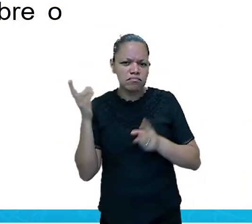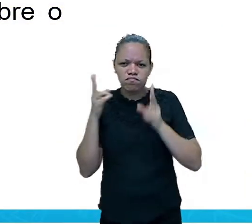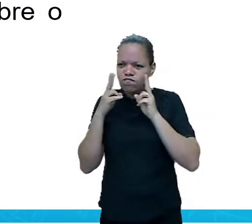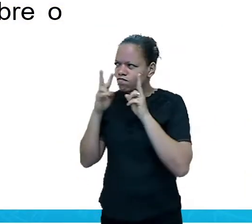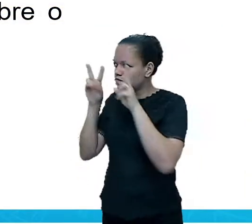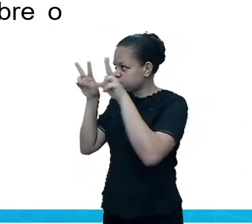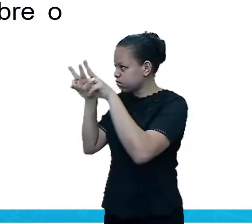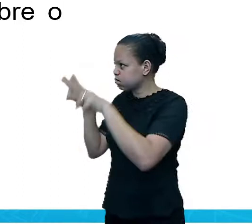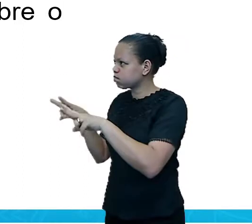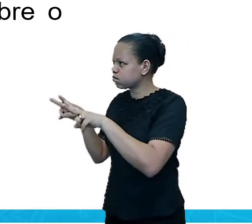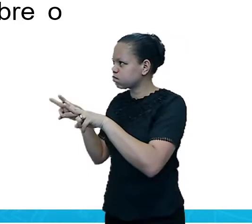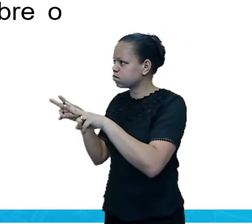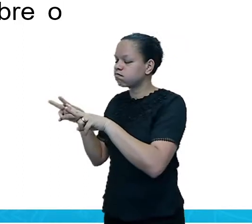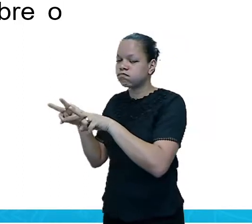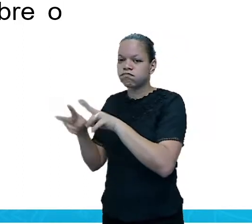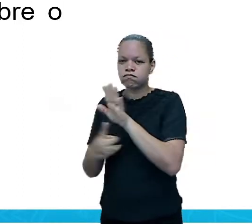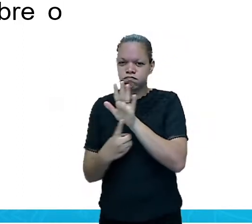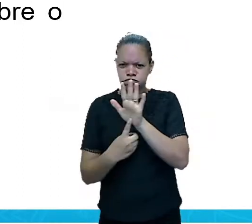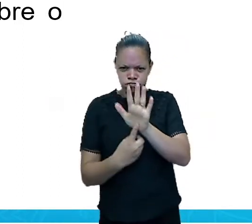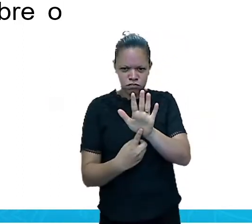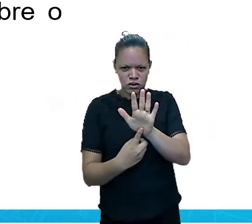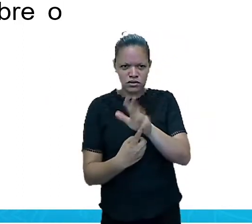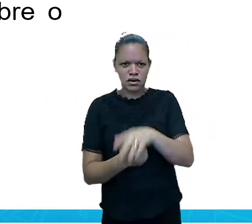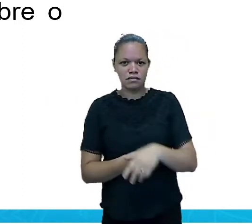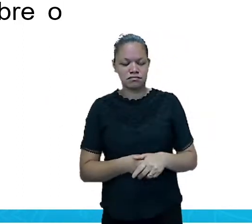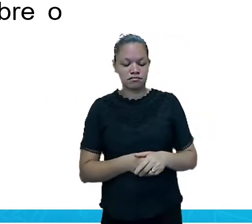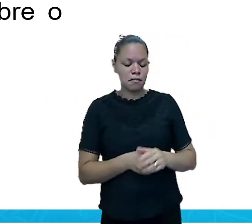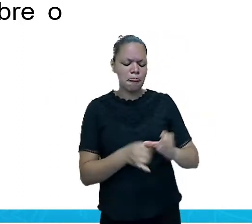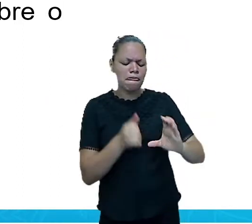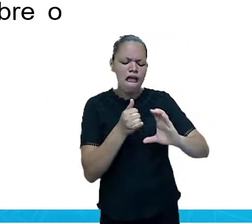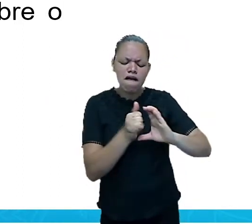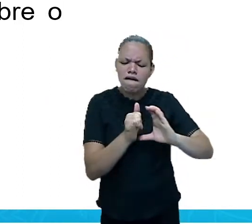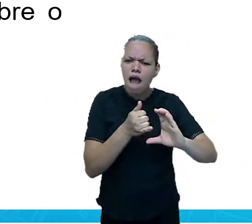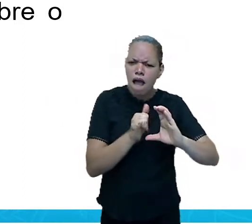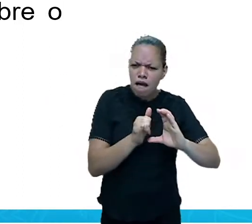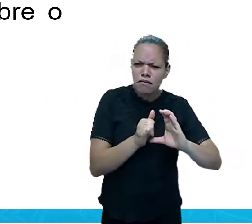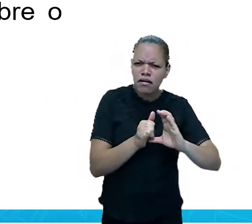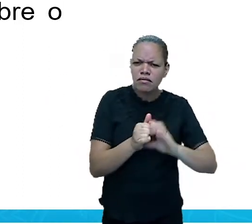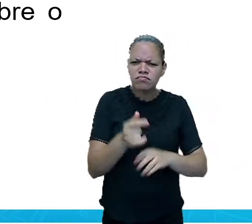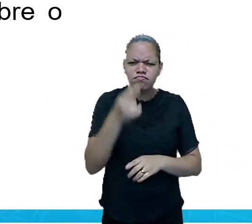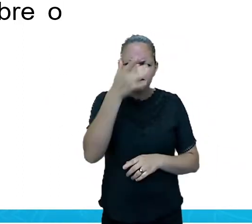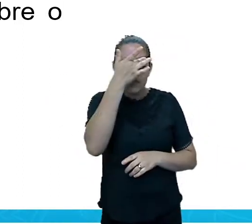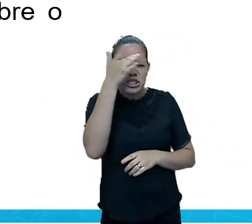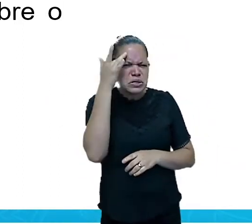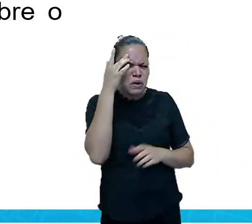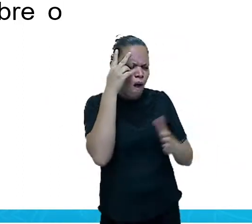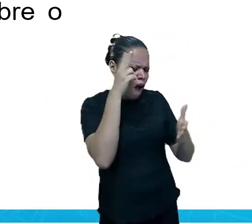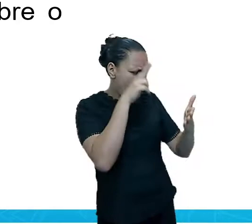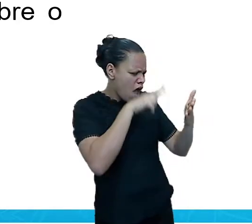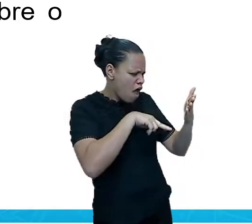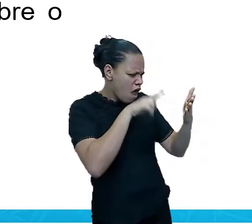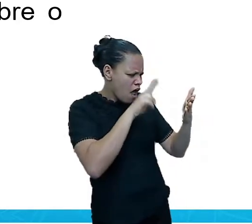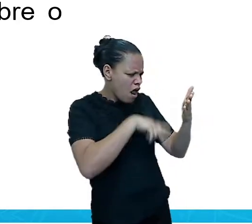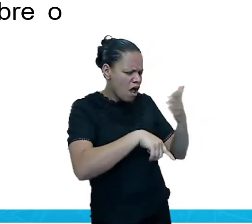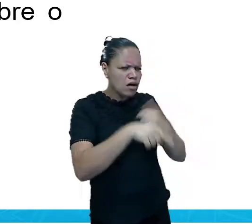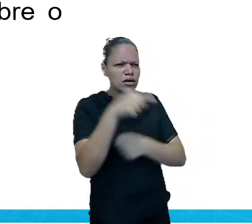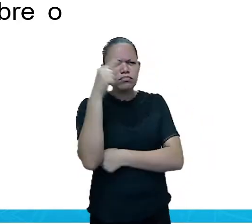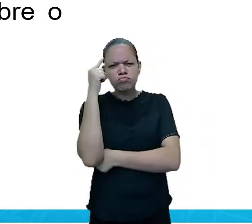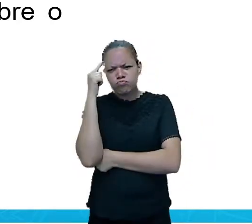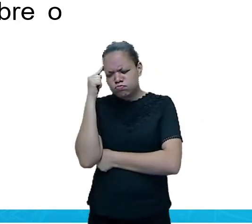a fábula conduz o leitor a refletir sobre o fato ocorrido